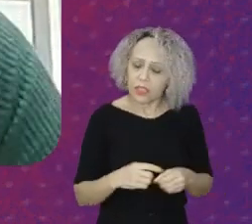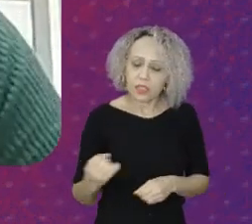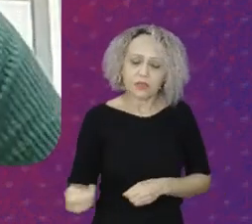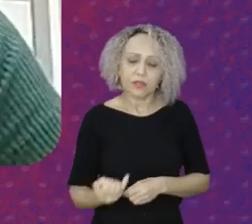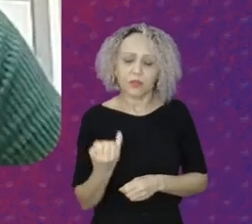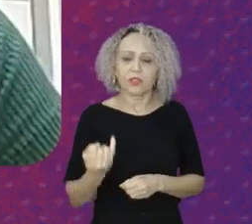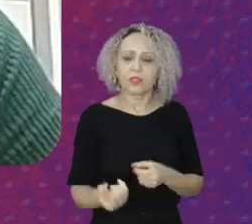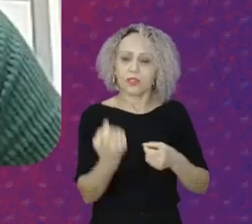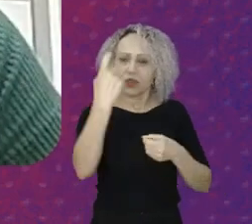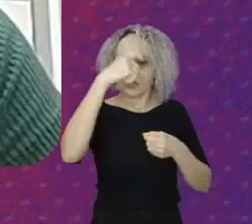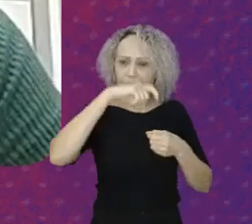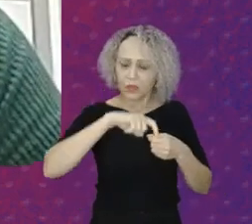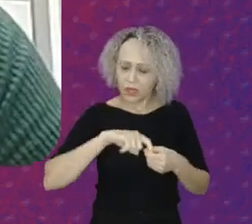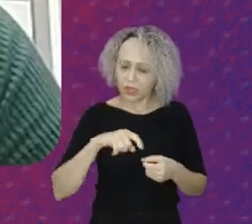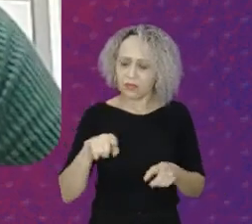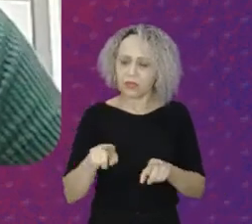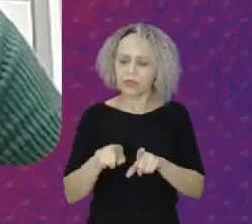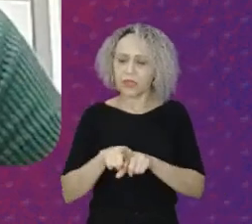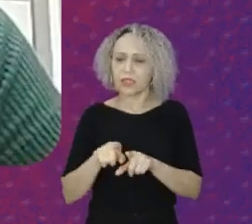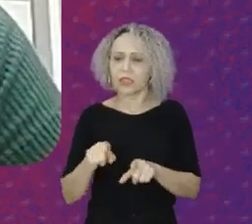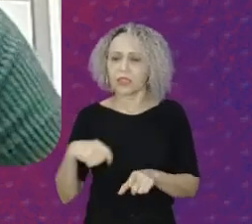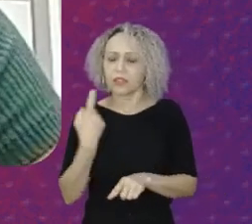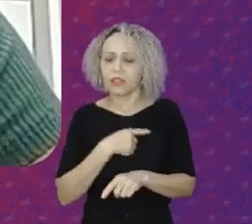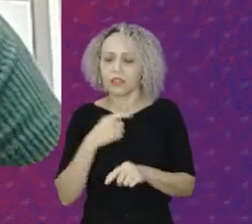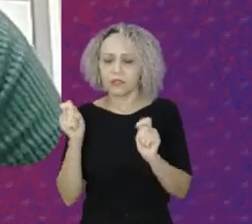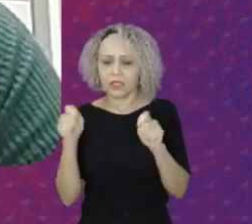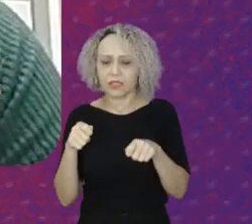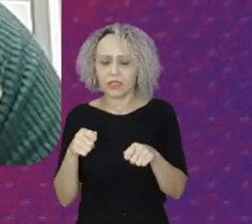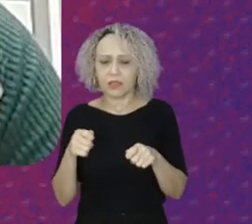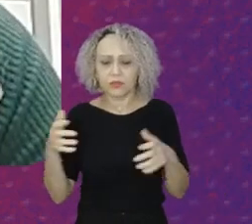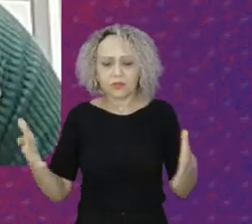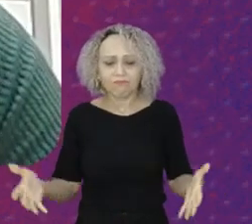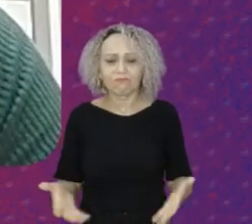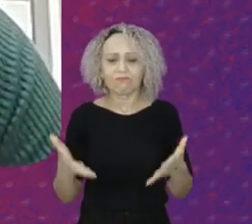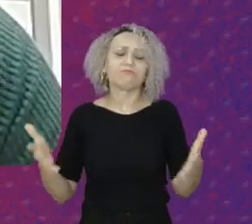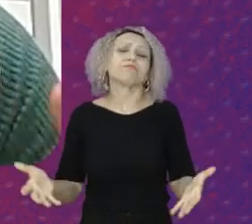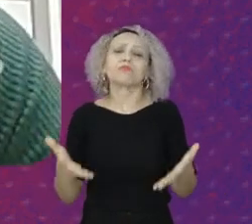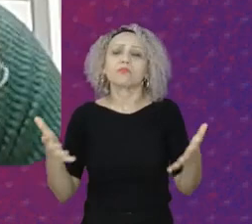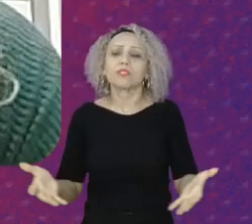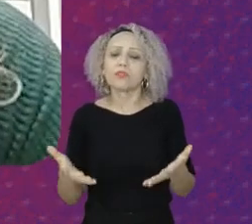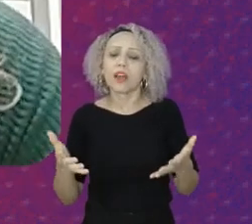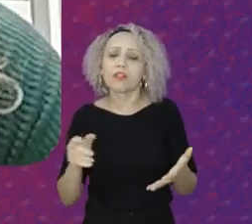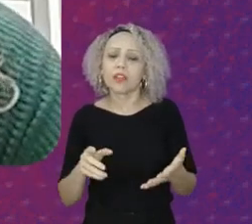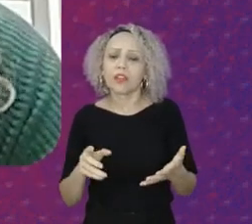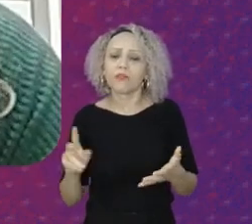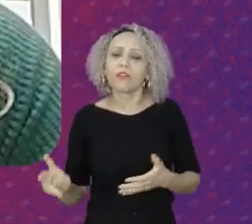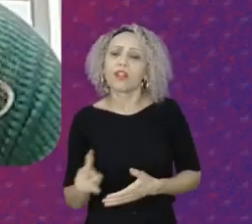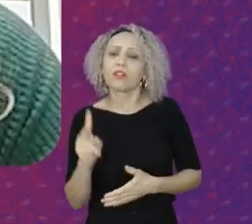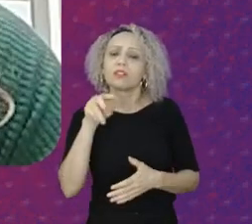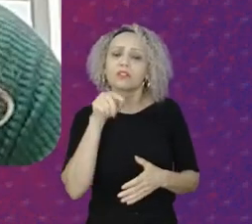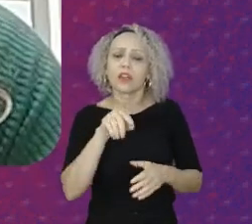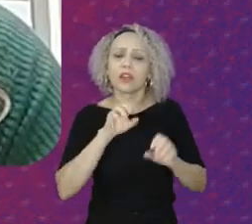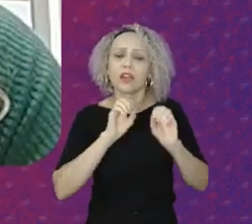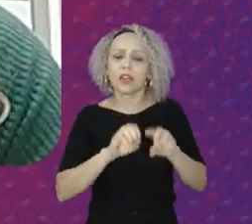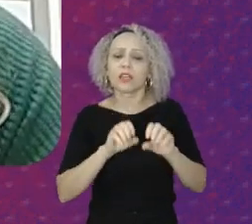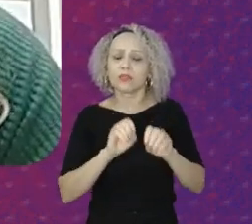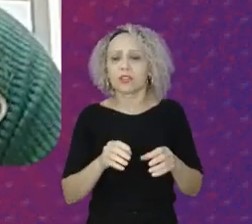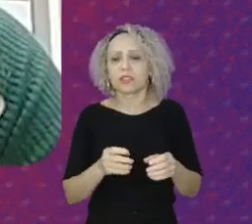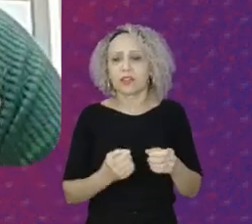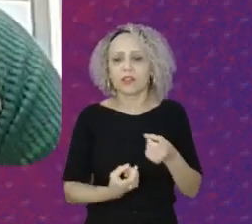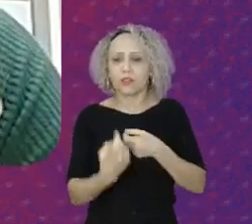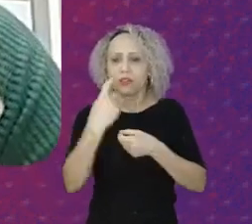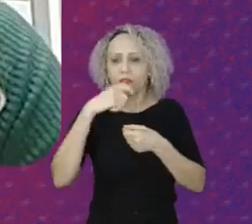retomado. Além disso, a gente precisa voltar a incentivar, valorizar a educação, e retomar